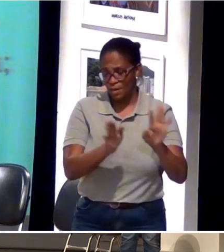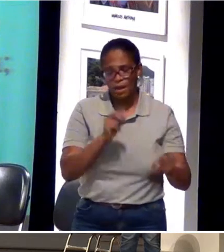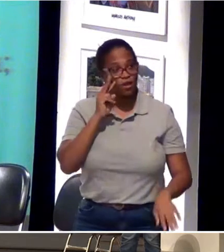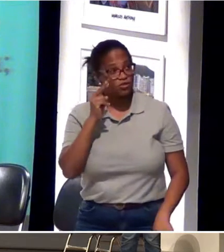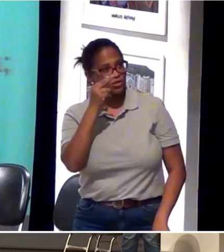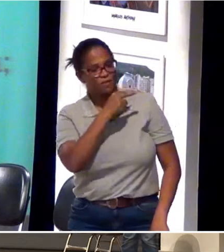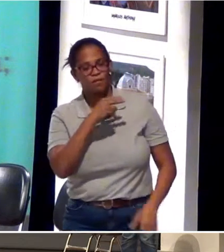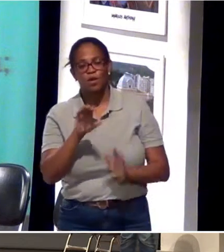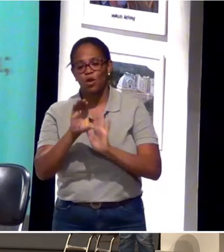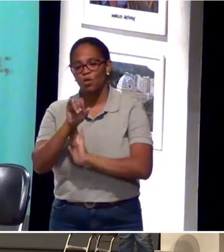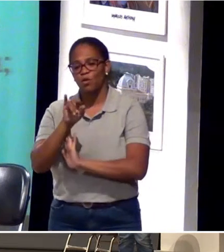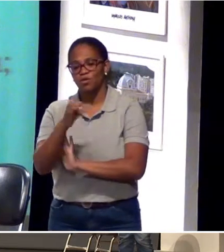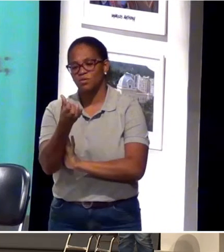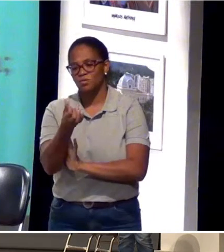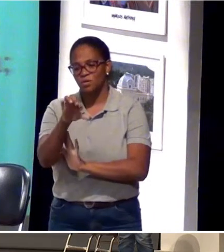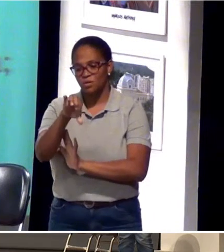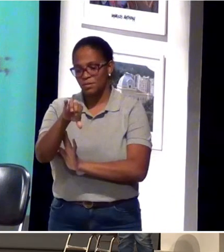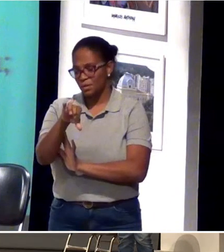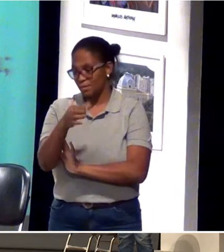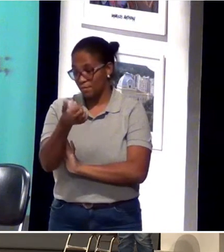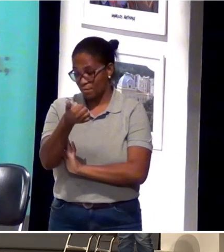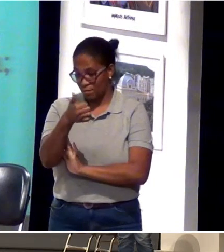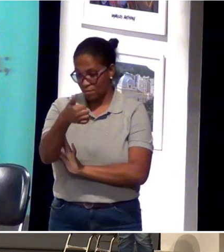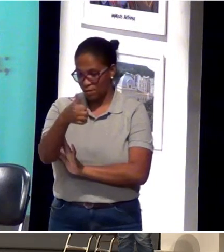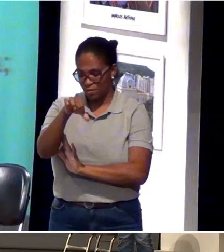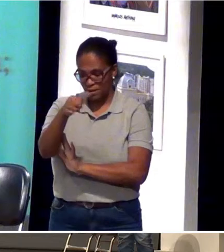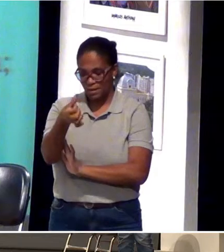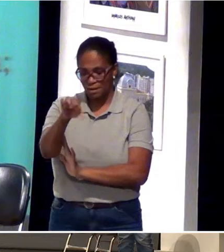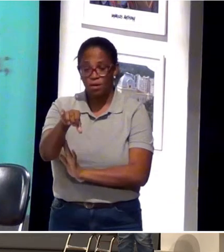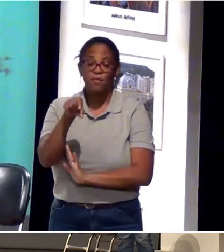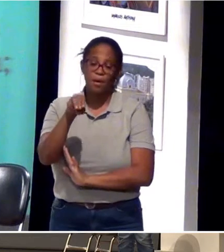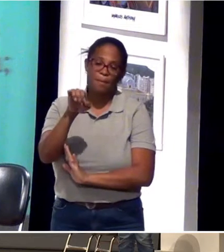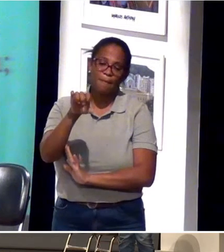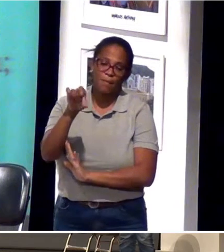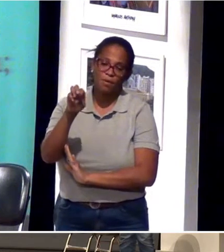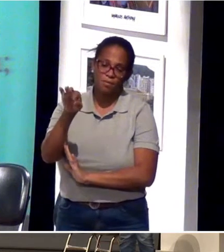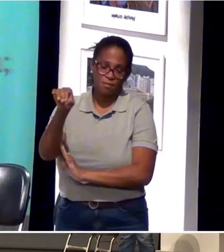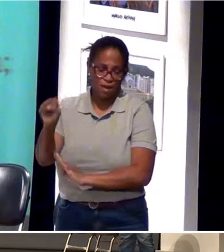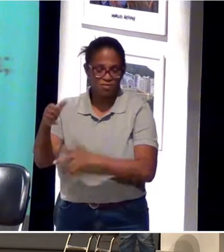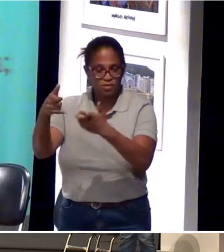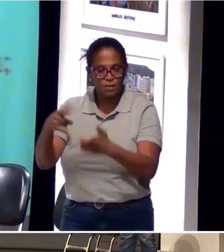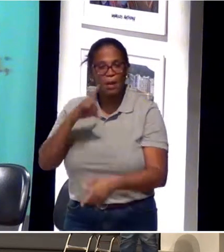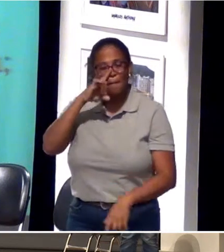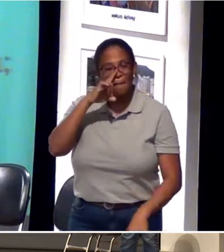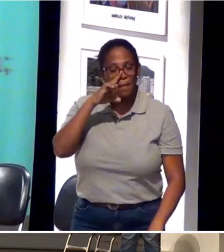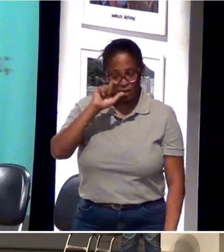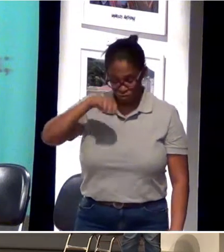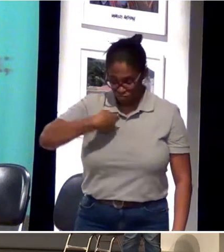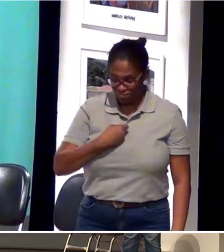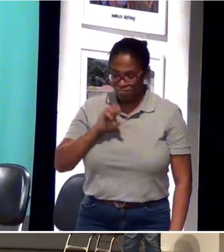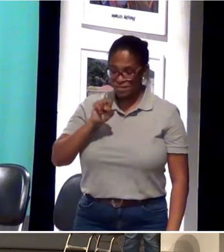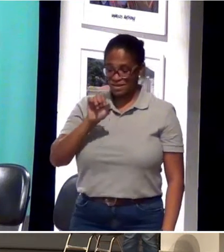de 69, mas se a gente pegar o Código Melo Matos, a gente fala do perigo de o ser. Eu acho que é o último slide que tem